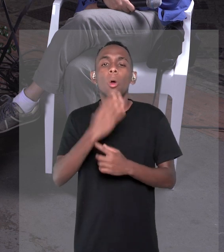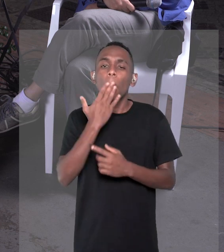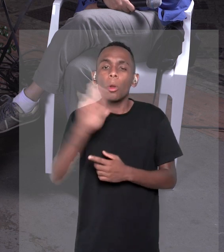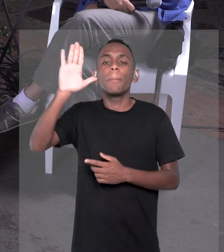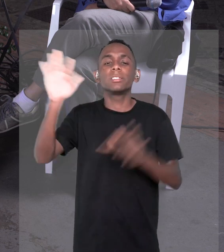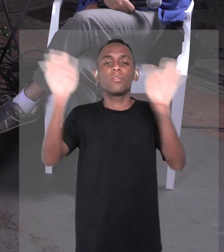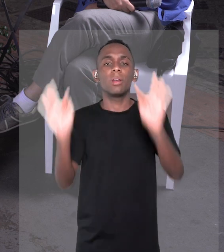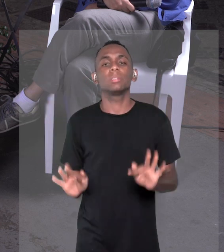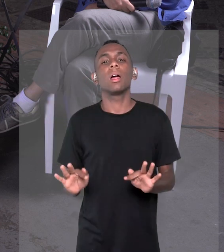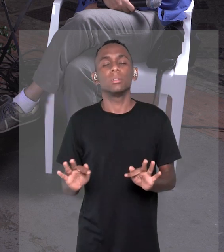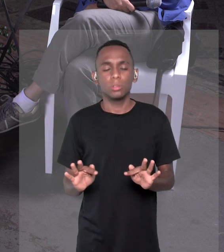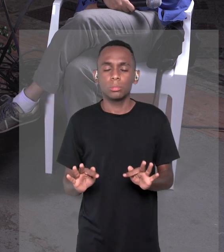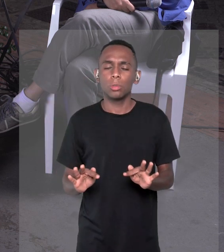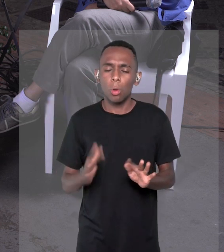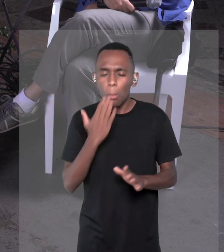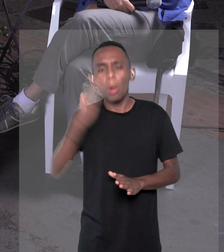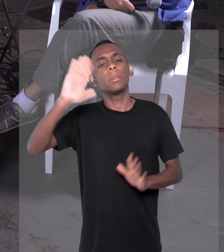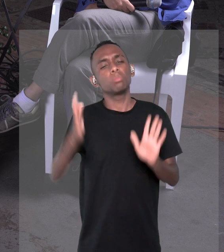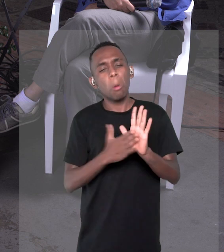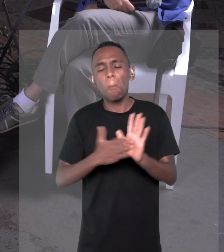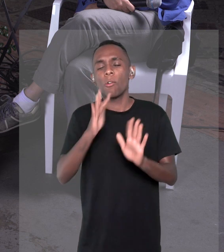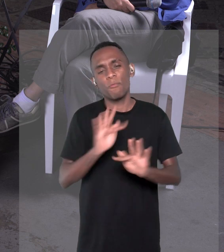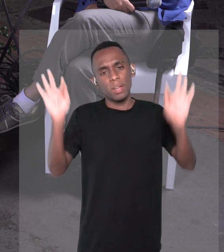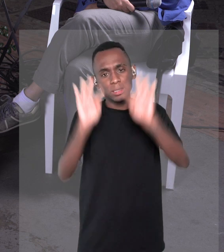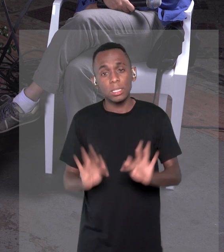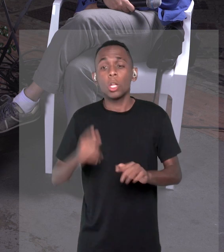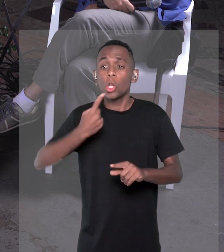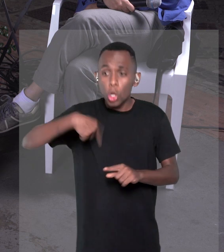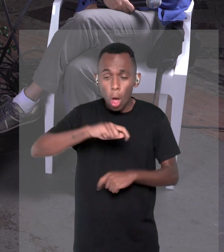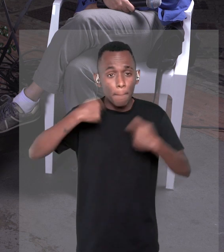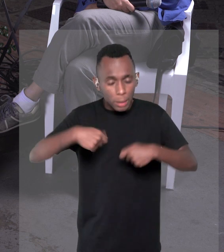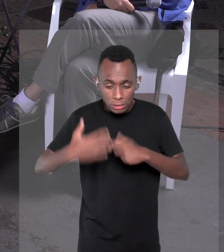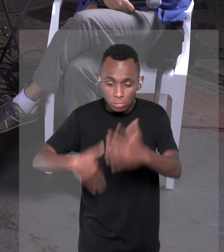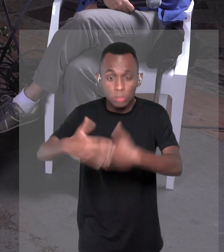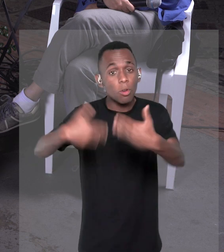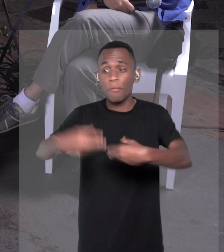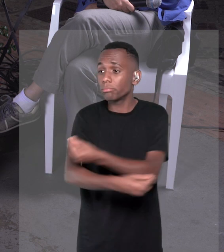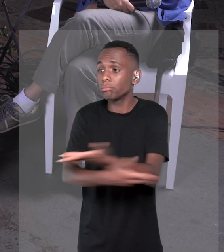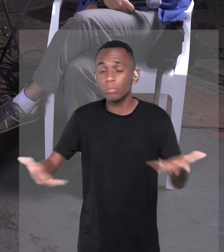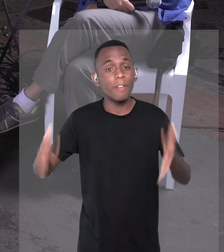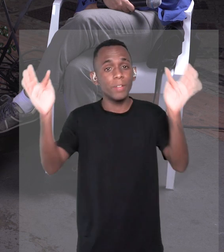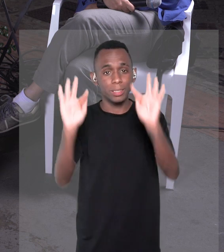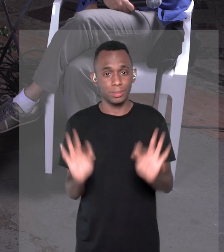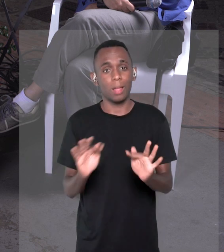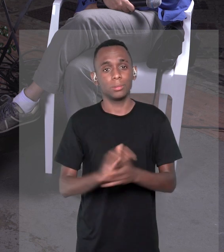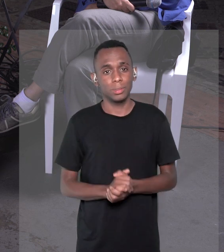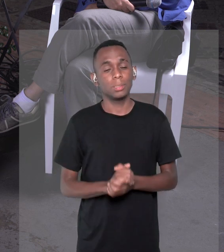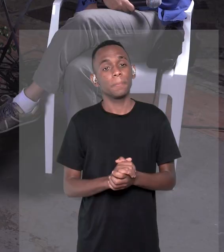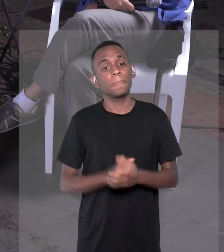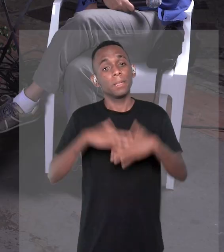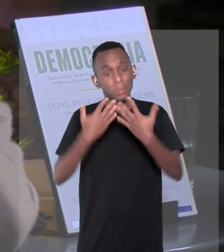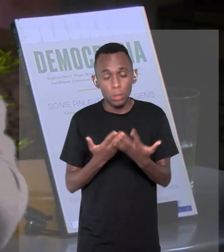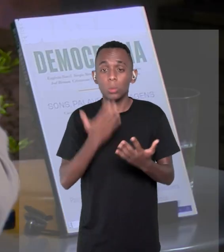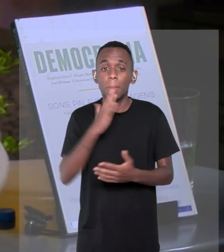né? Então, Wisnik falou em promessa de felicidade. E ele disse, isso é